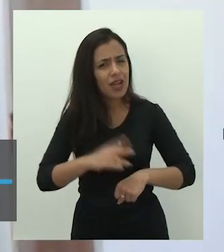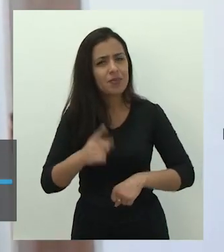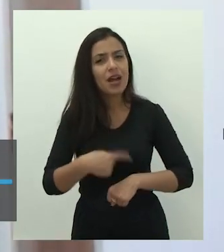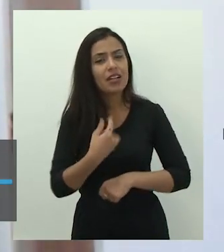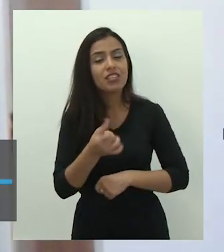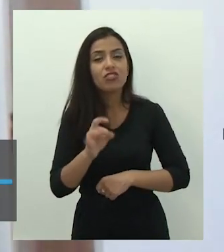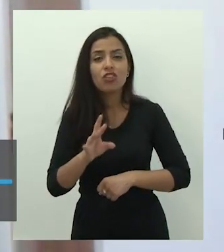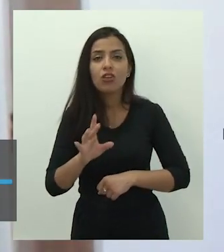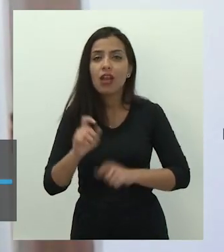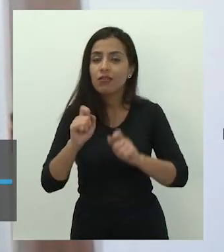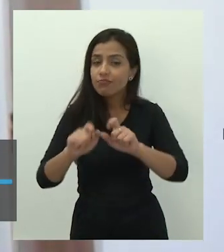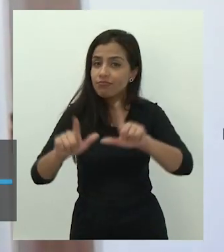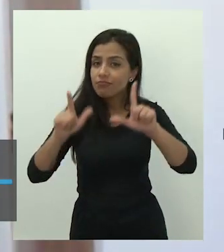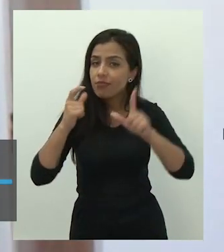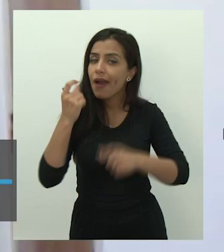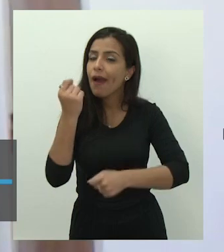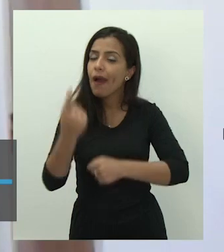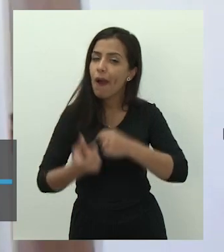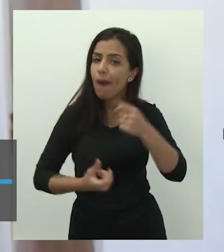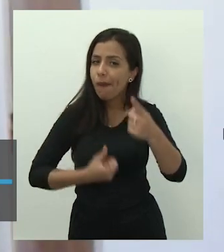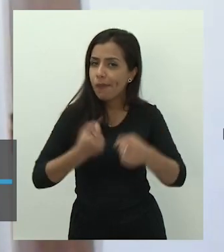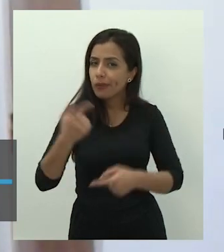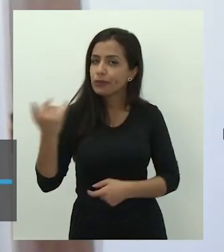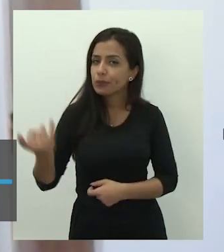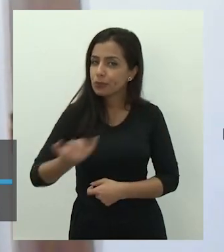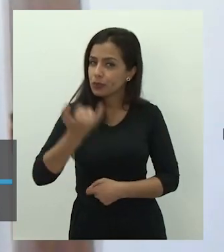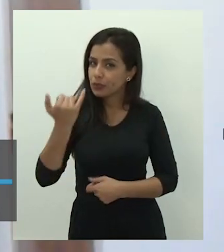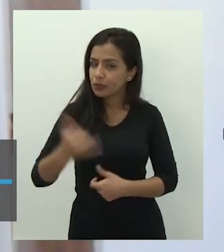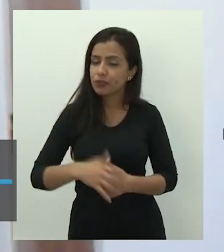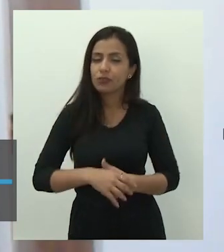alguns aspectos, algumas coisas importantes dele.